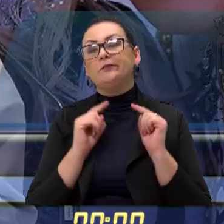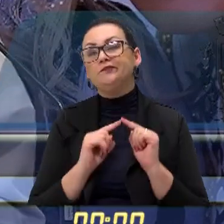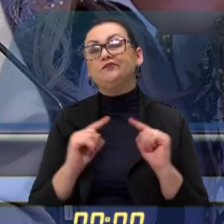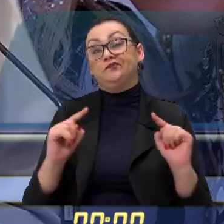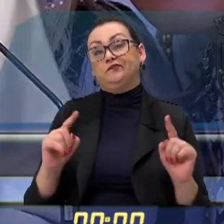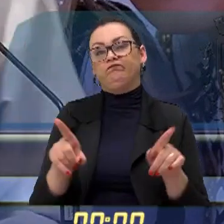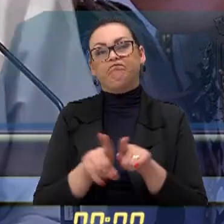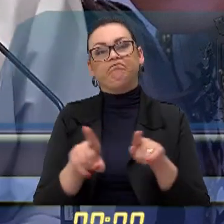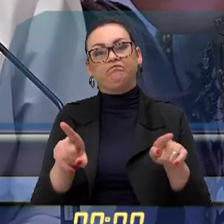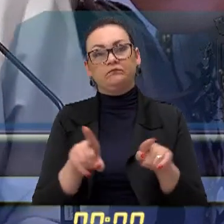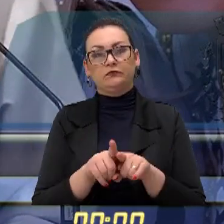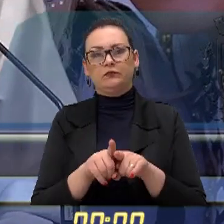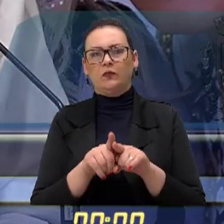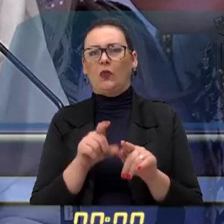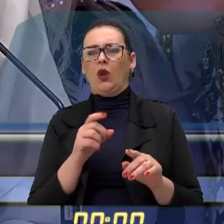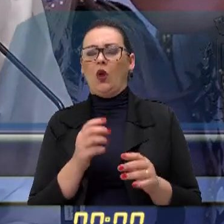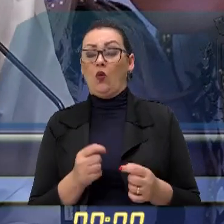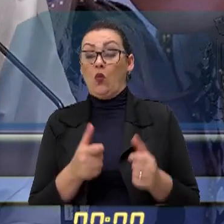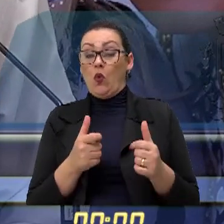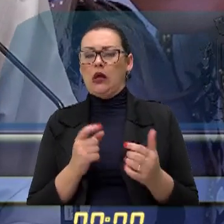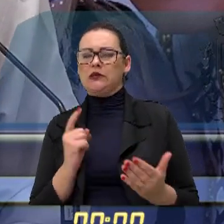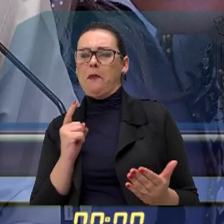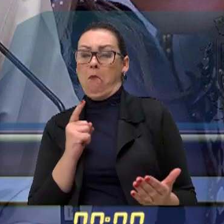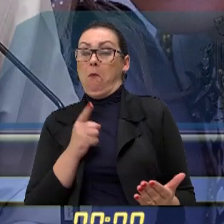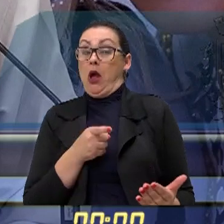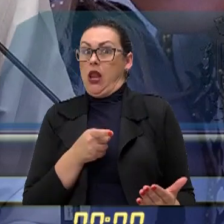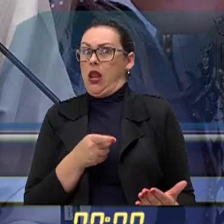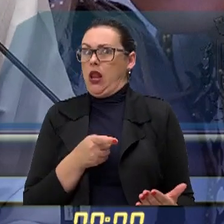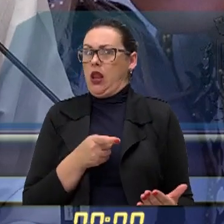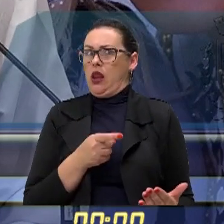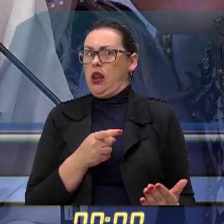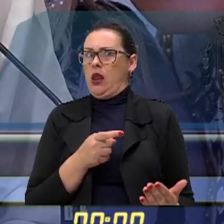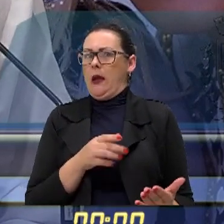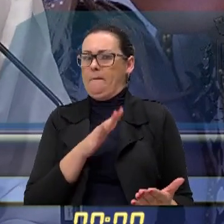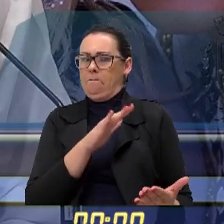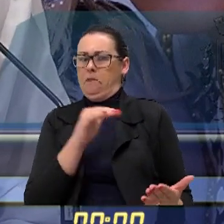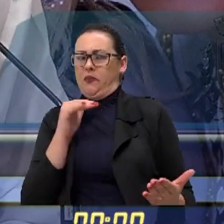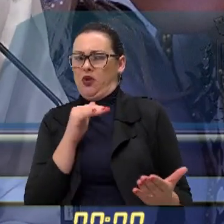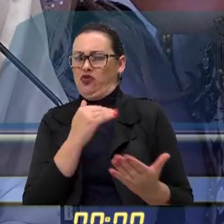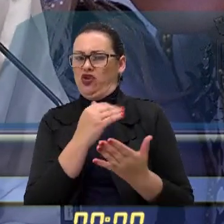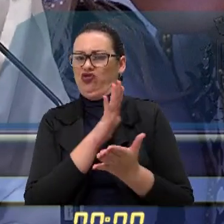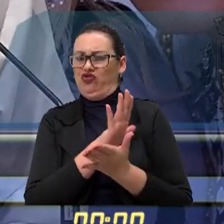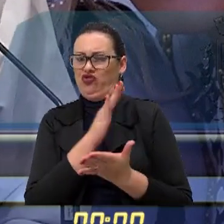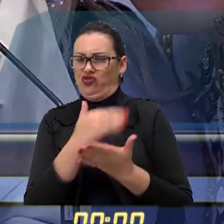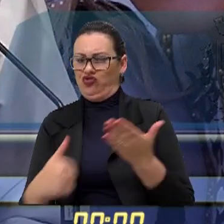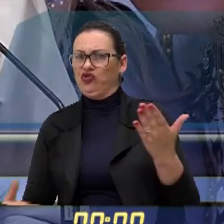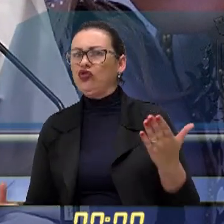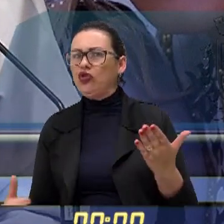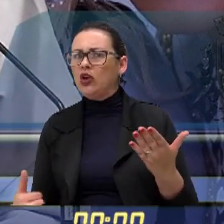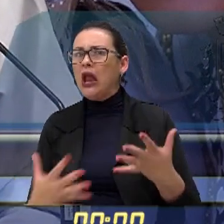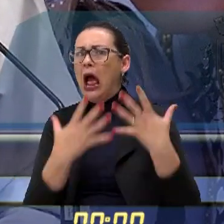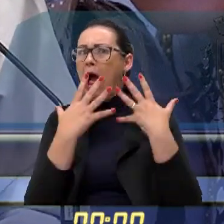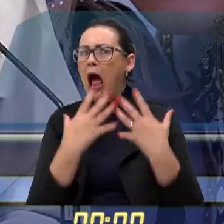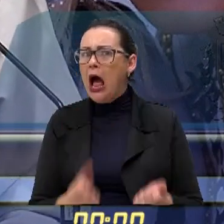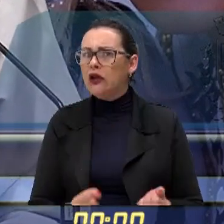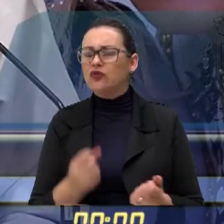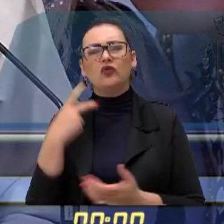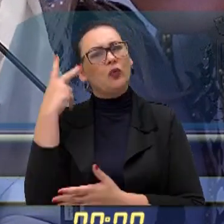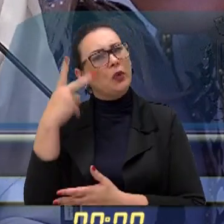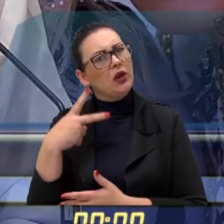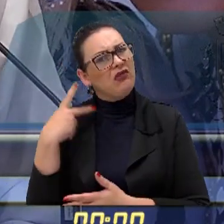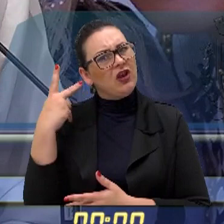Mas também um ar de autoritarismo ao pedir a retirada do projeto, assumindo a função do